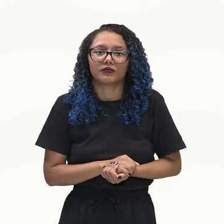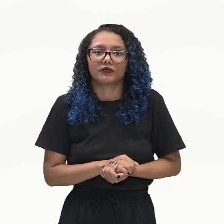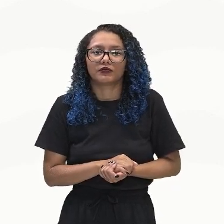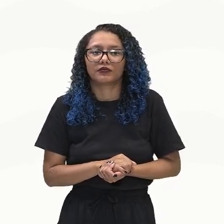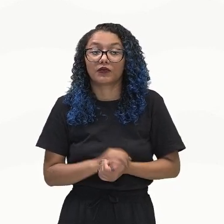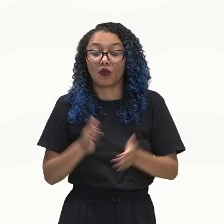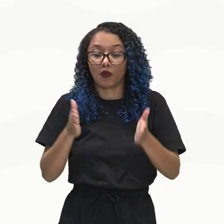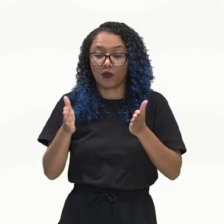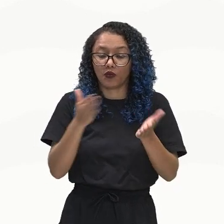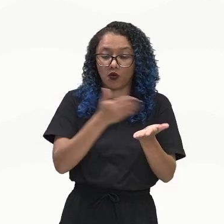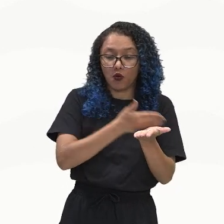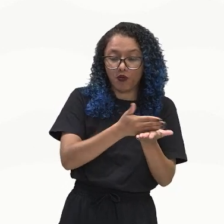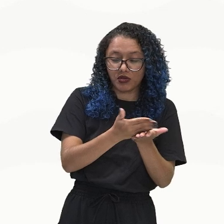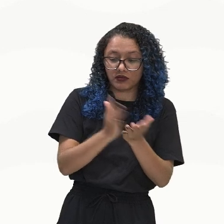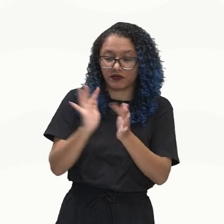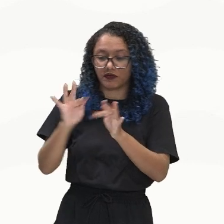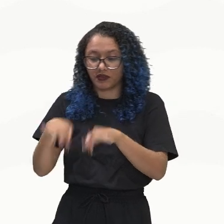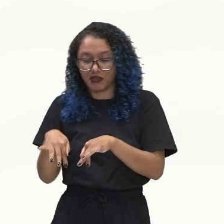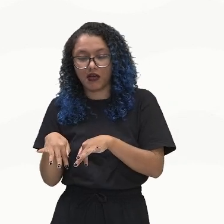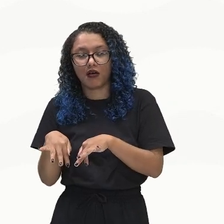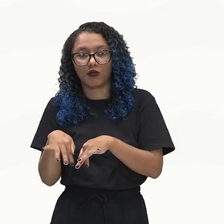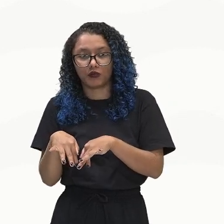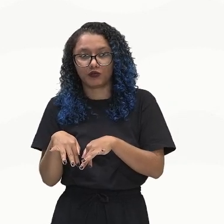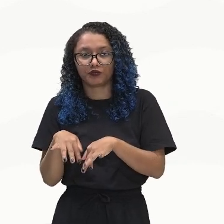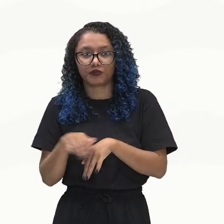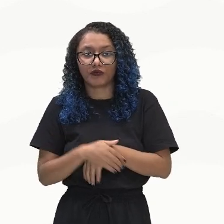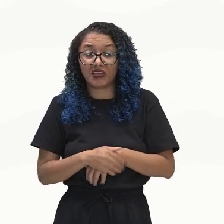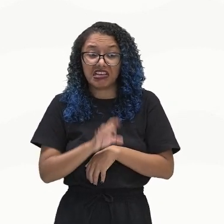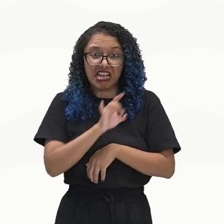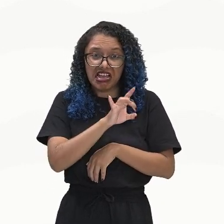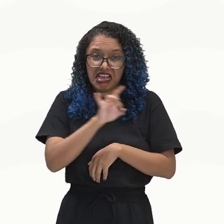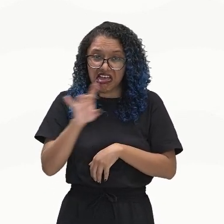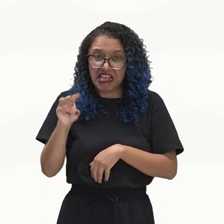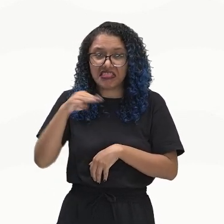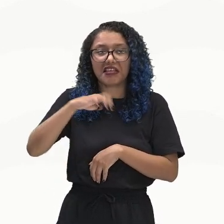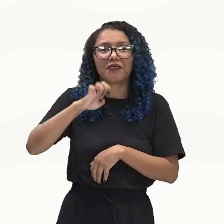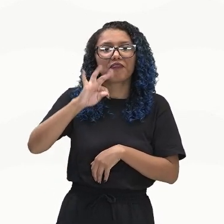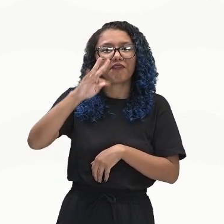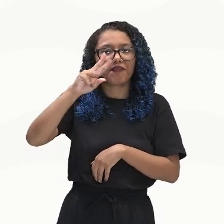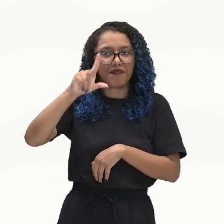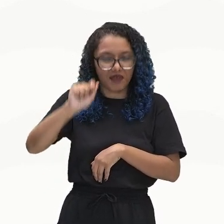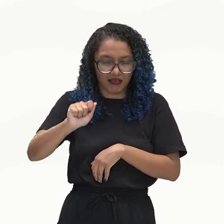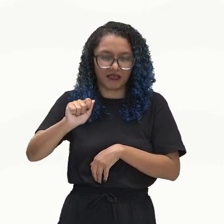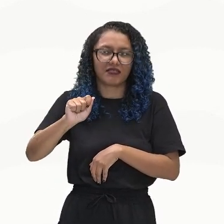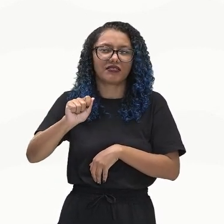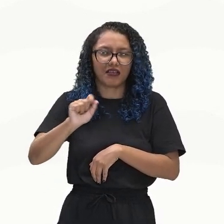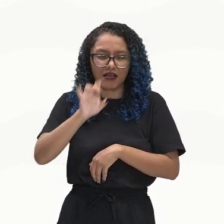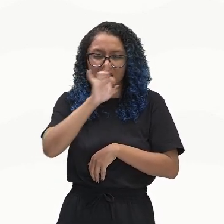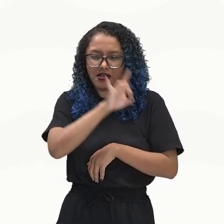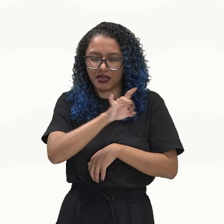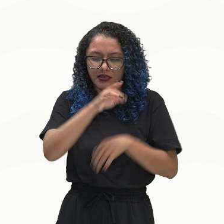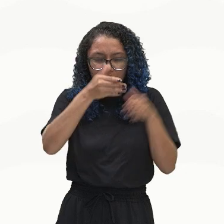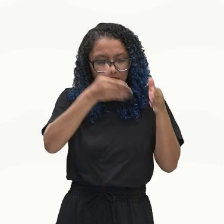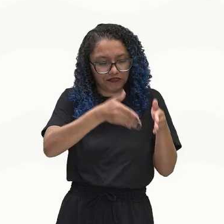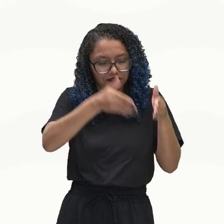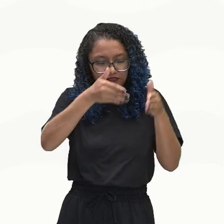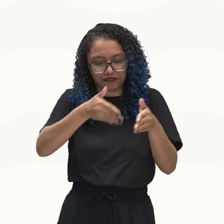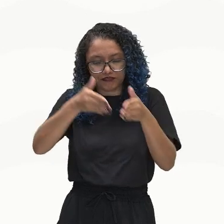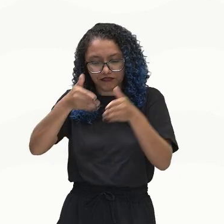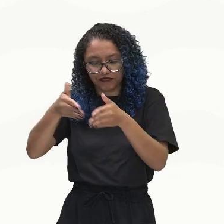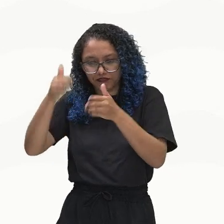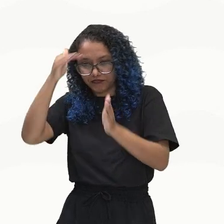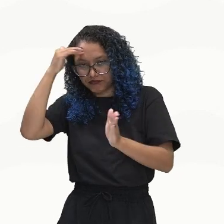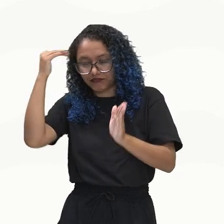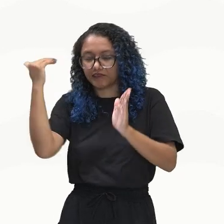prazo que vocês irão realizar cada meta, né? É seguindo os prazos que nós vamos seguir, nós